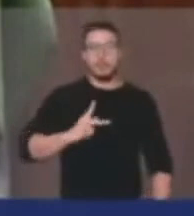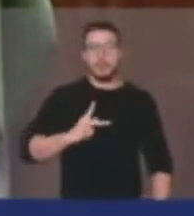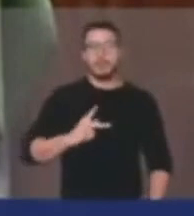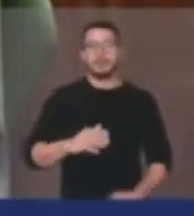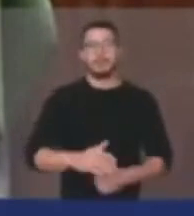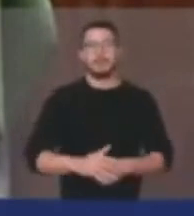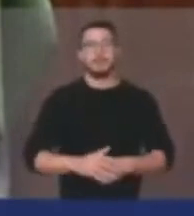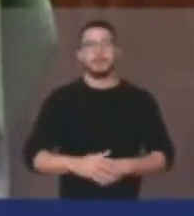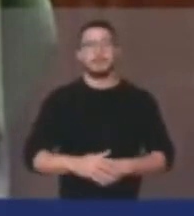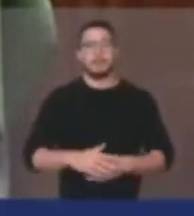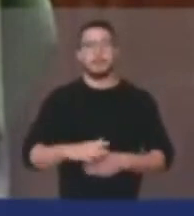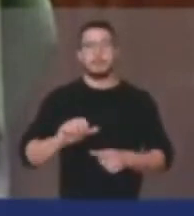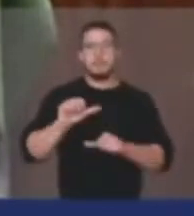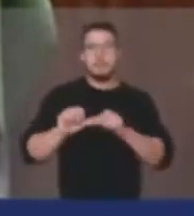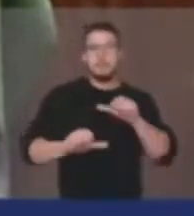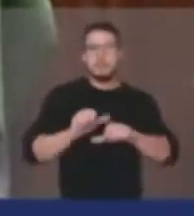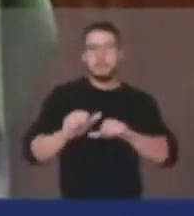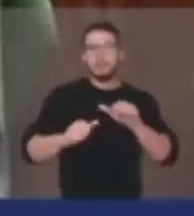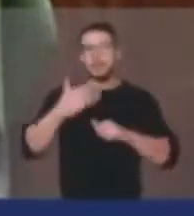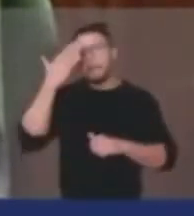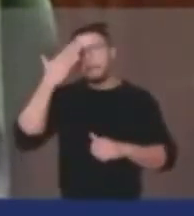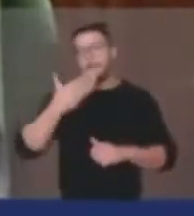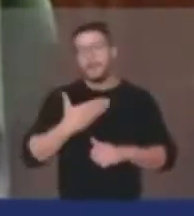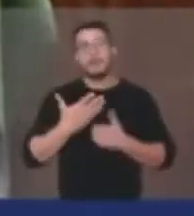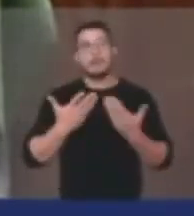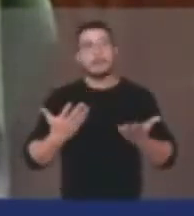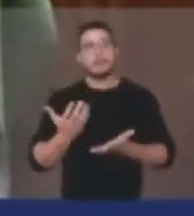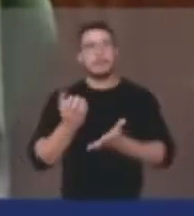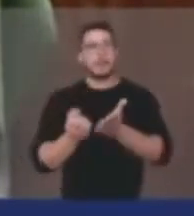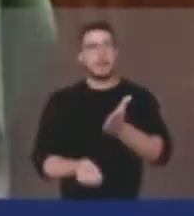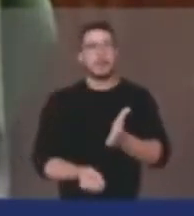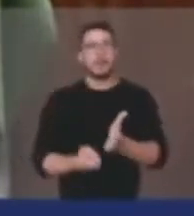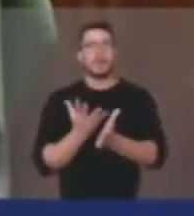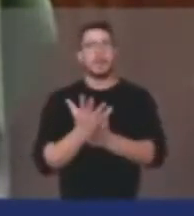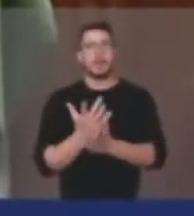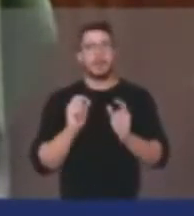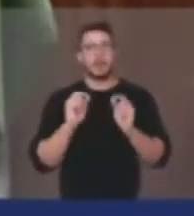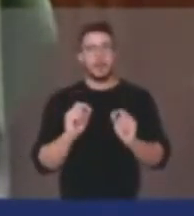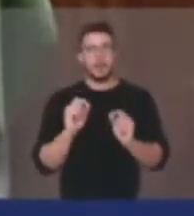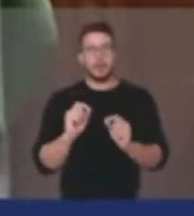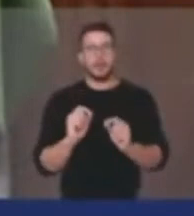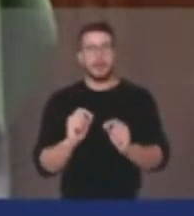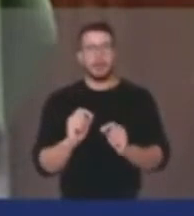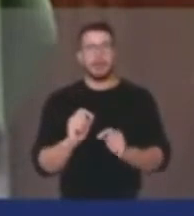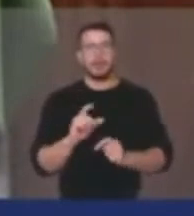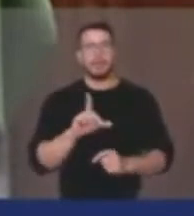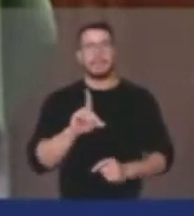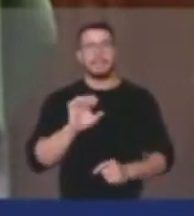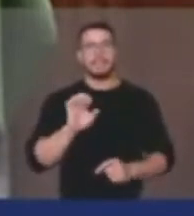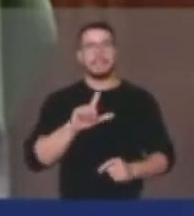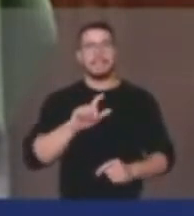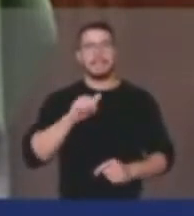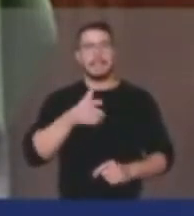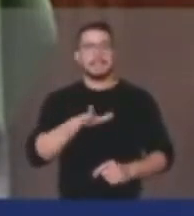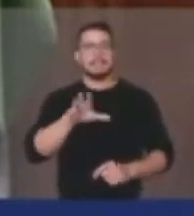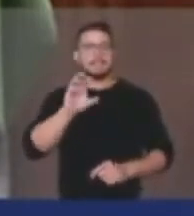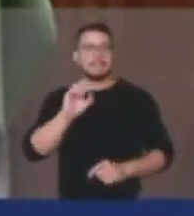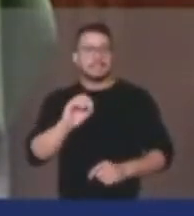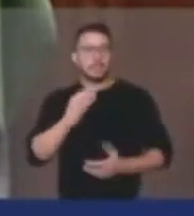construindo verdadeiro negócio no Brasil em torno da indústria das delações, e o que é